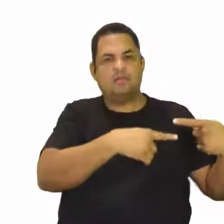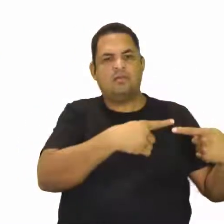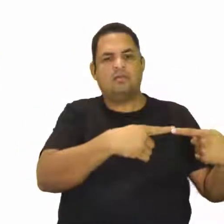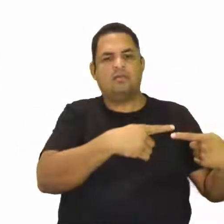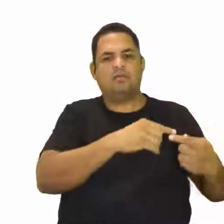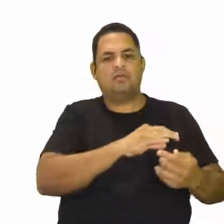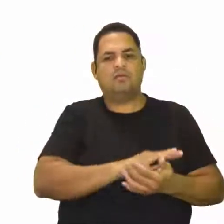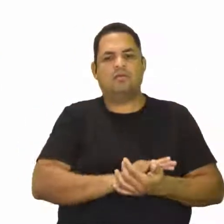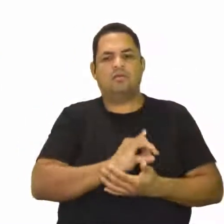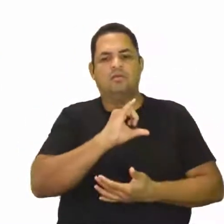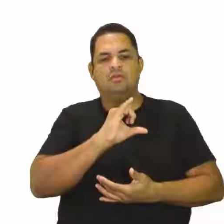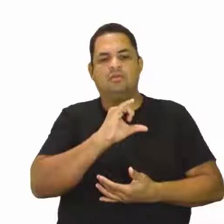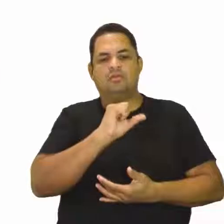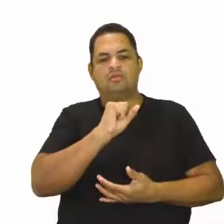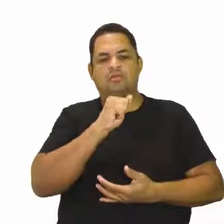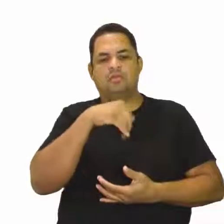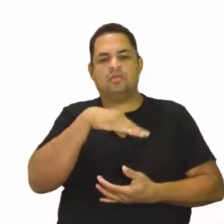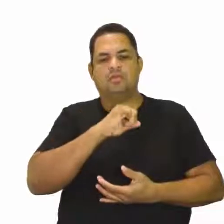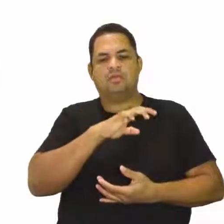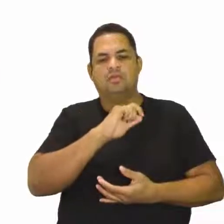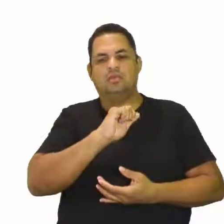do Ismael.